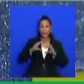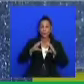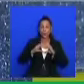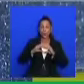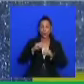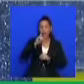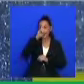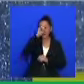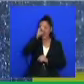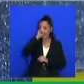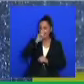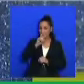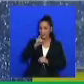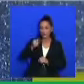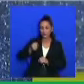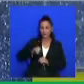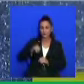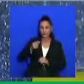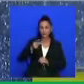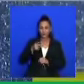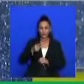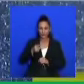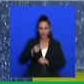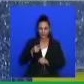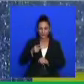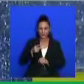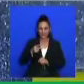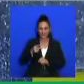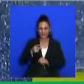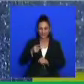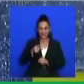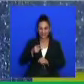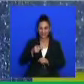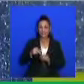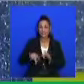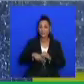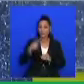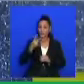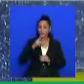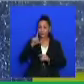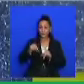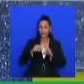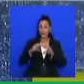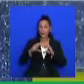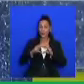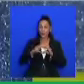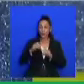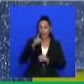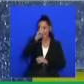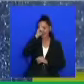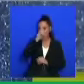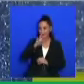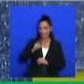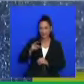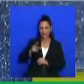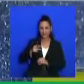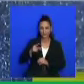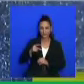Bola amarela, número 12. Segundo número sorteado, amarela